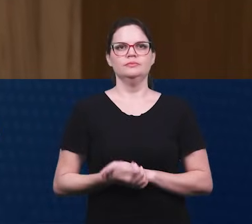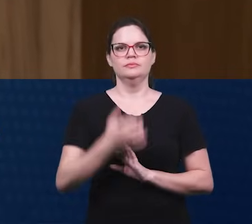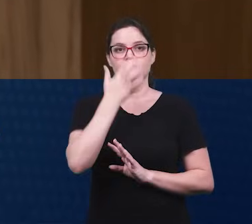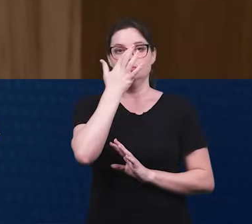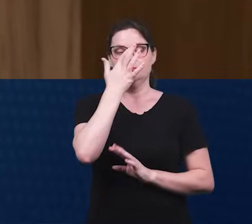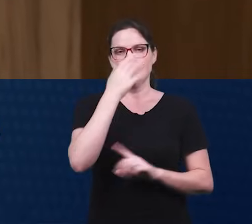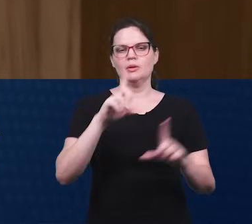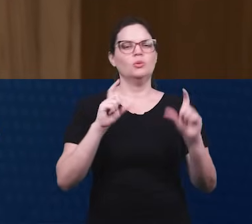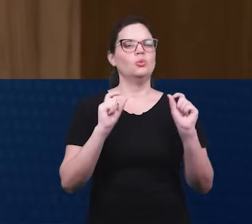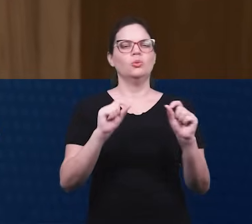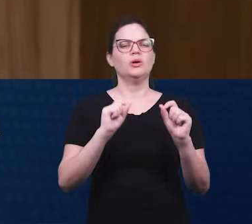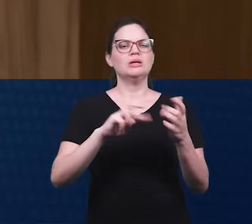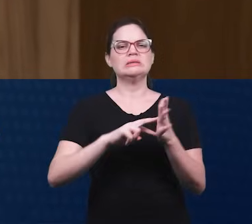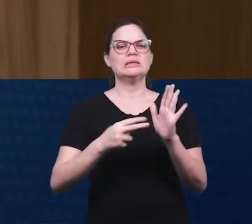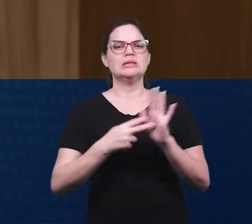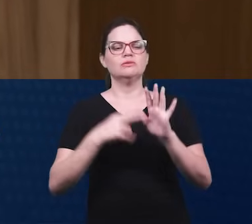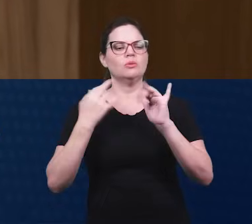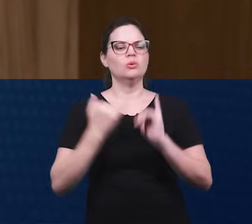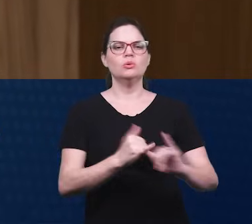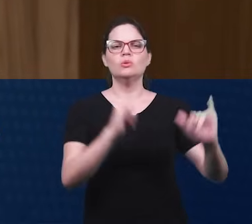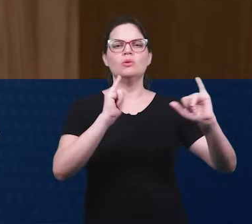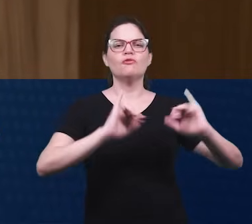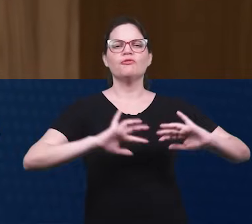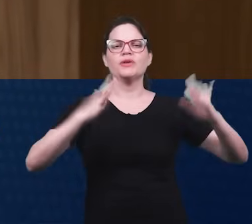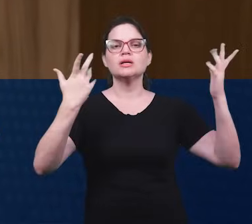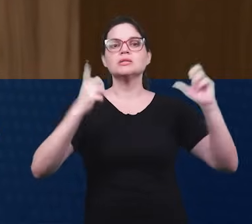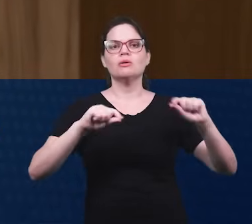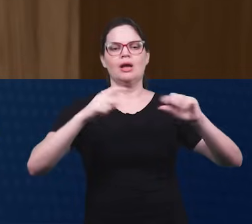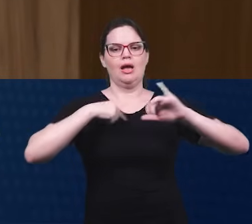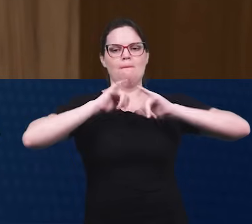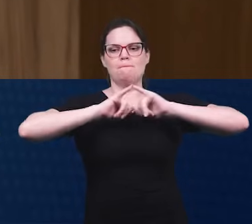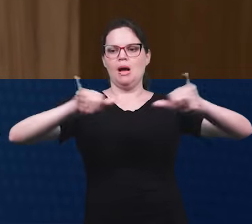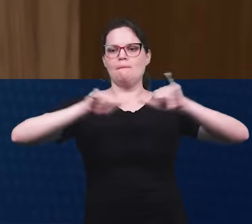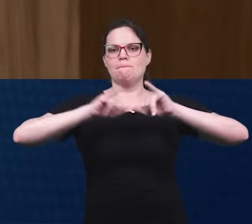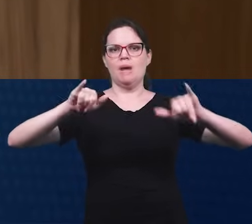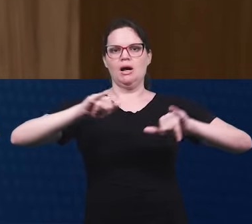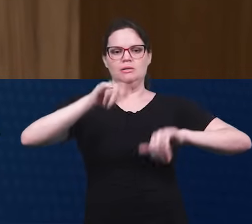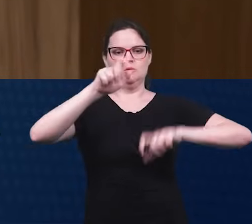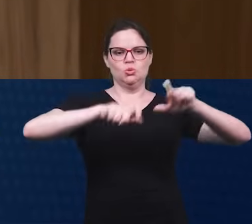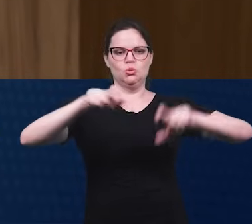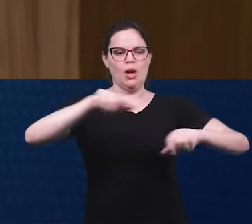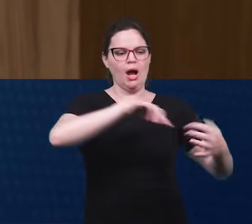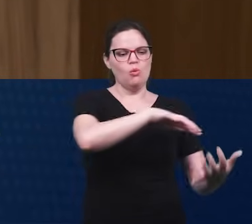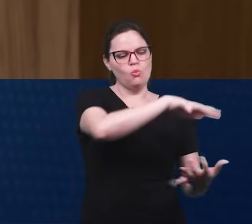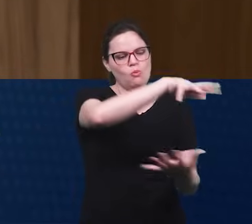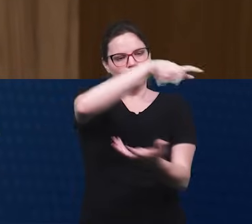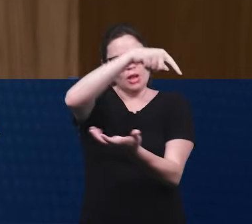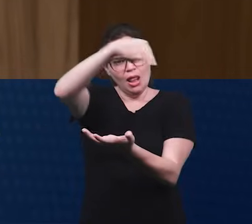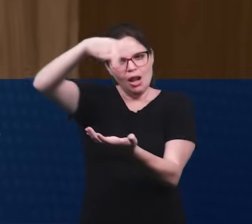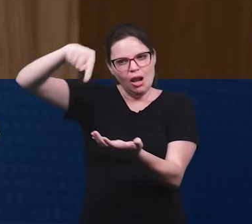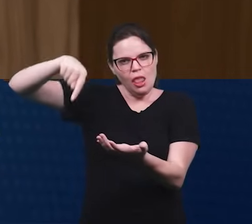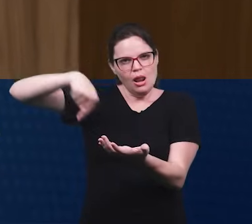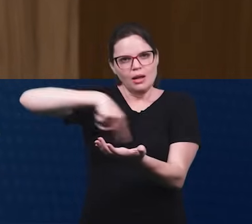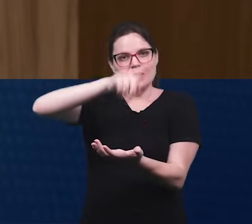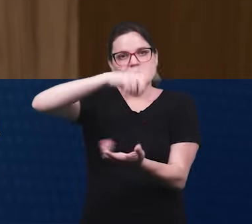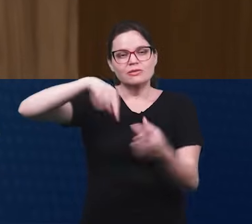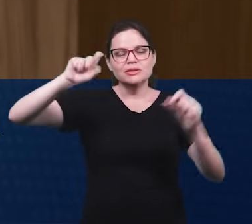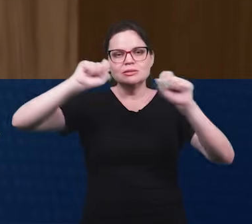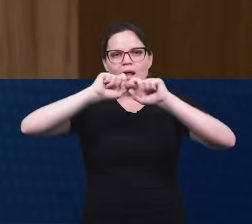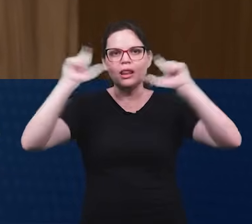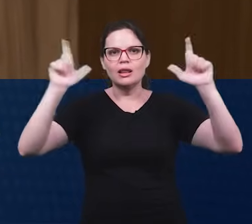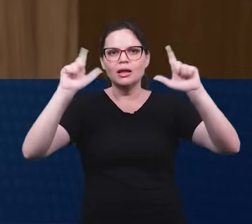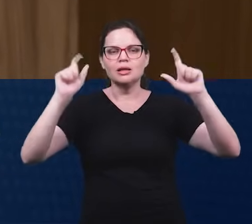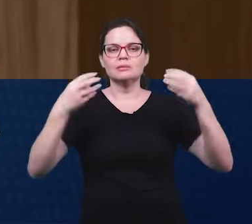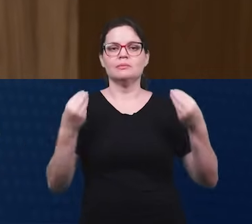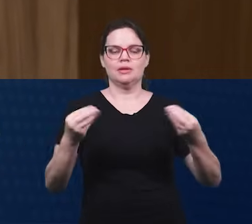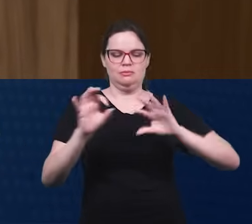O que é trombetas e festas? Vai ser um grito ao mundo para que todos estejam em alerta e preparados